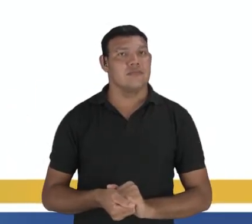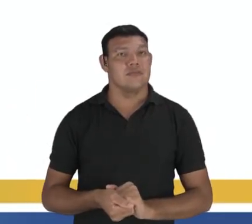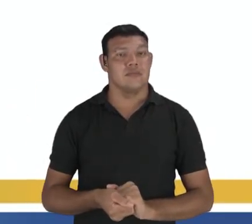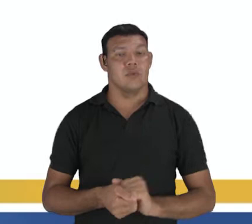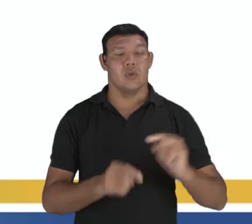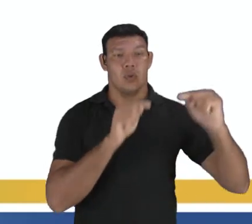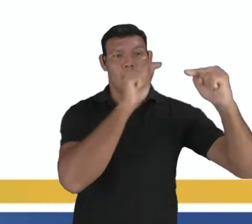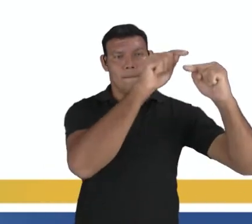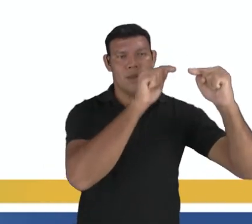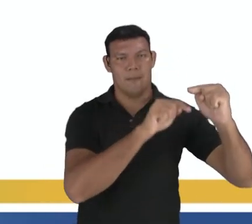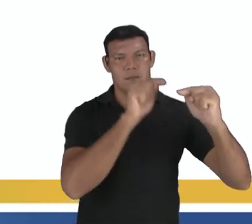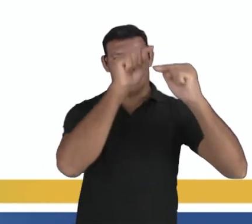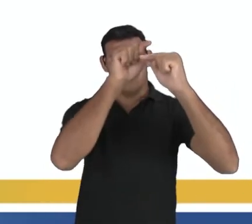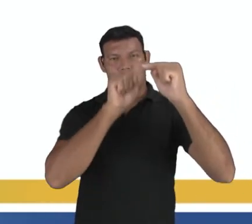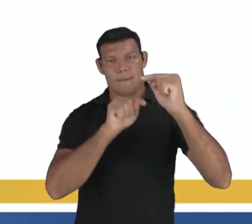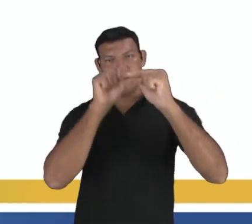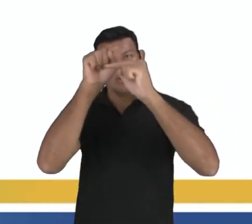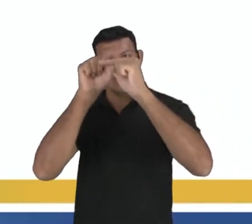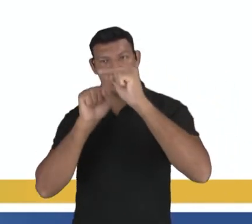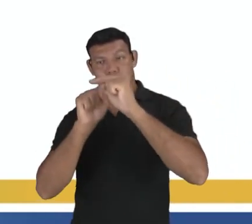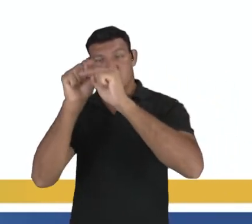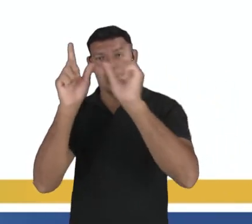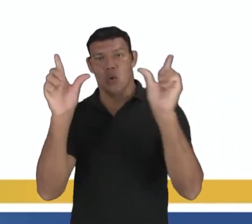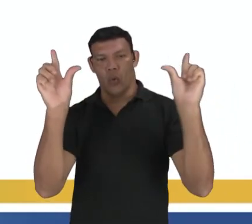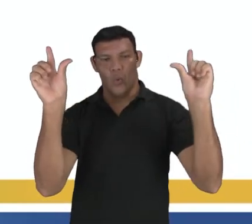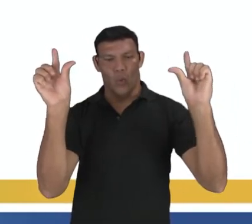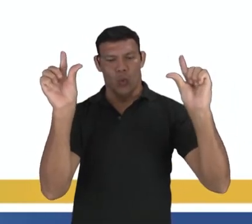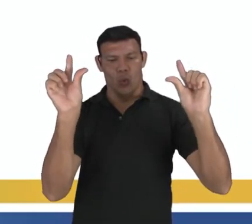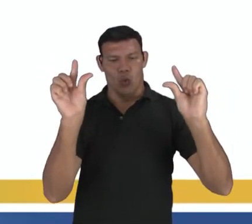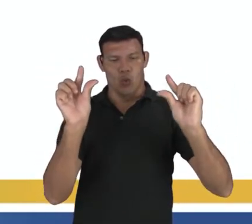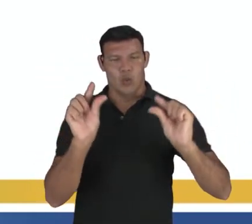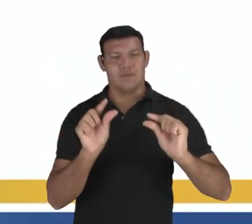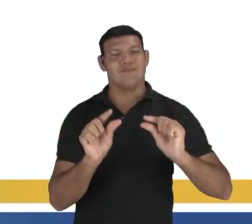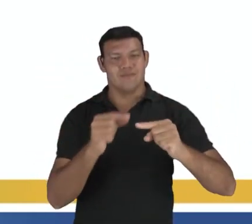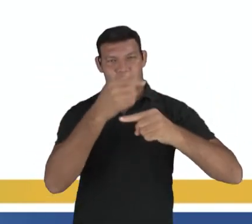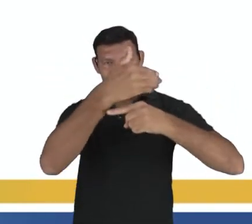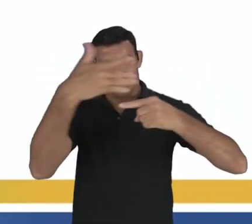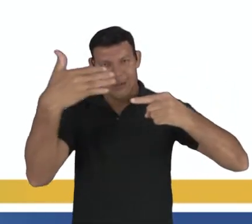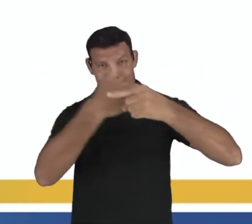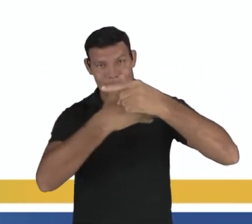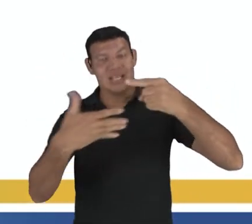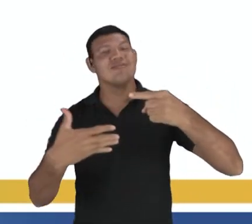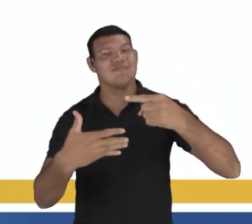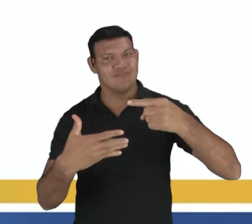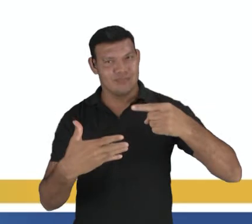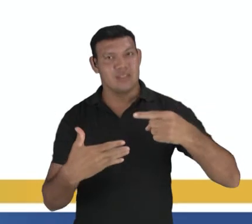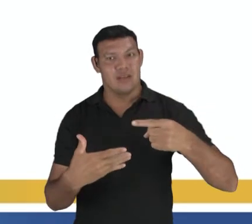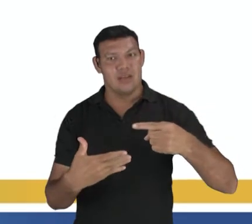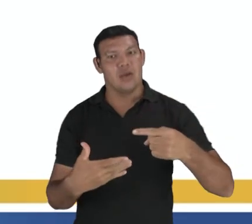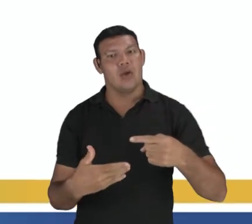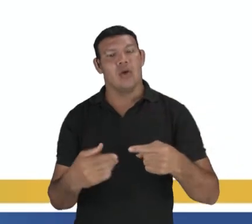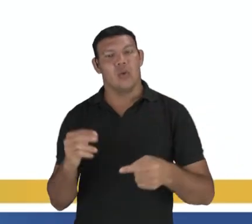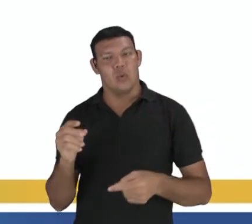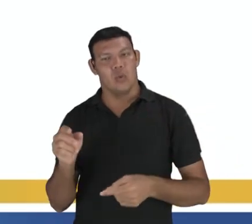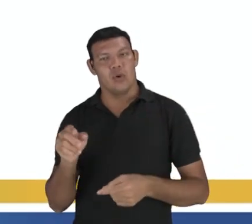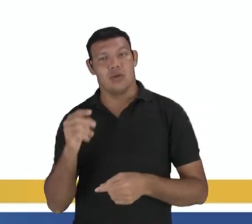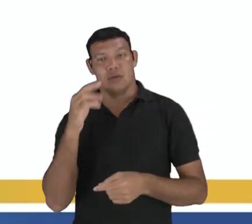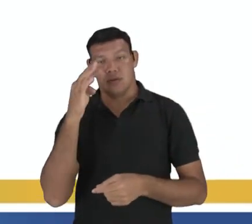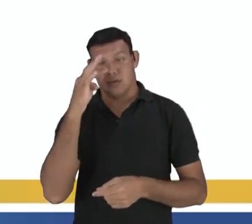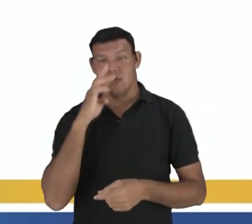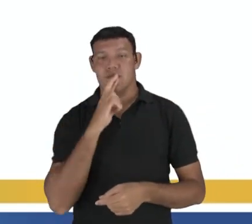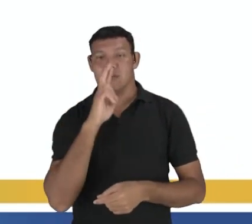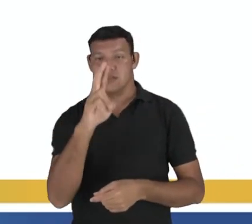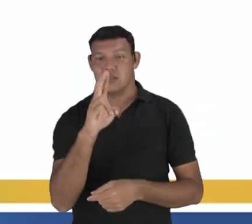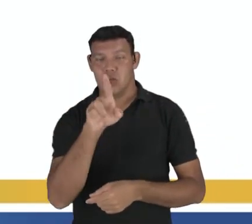a divisão desses números, ou faz a redução dessas frações, você vai ter um valor 60, onde nós